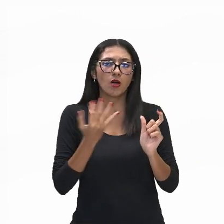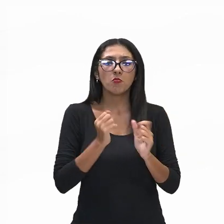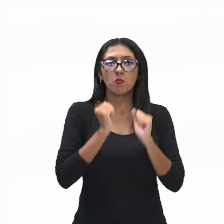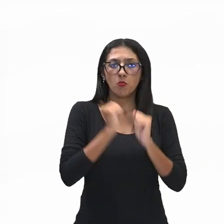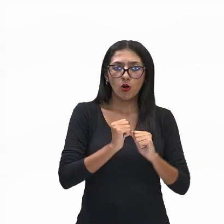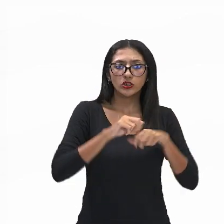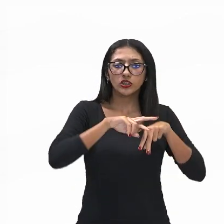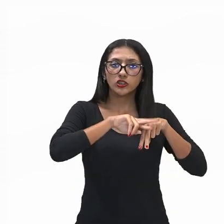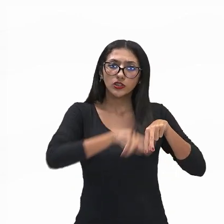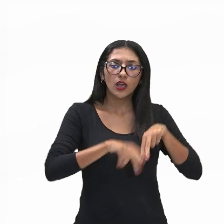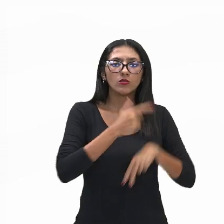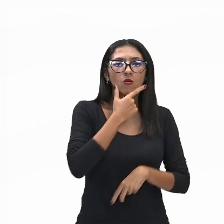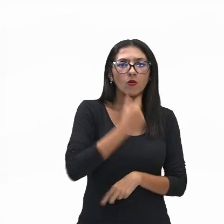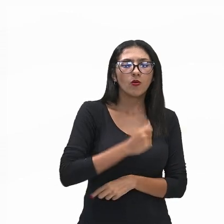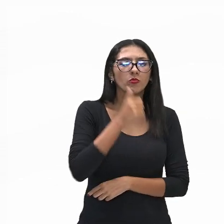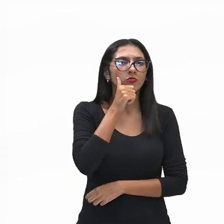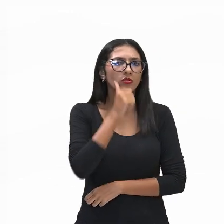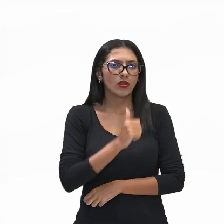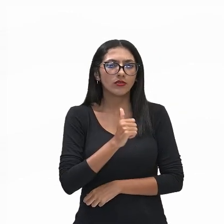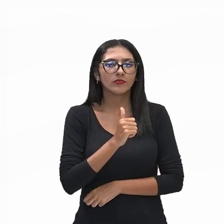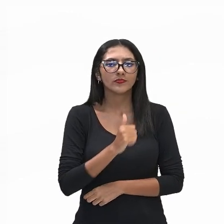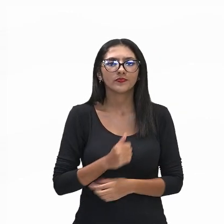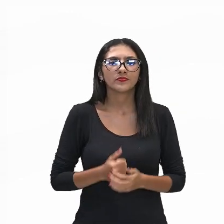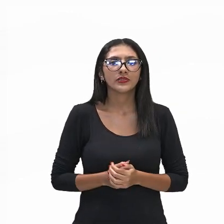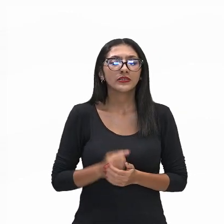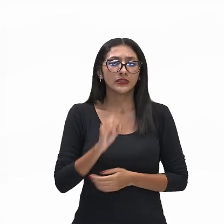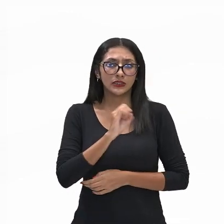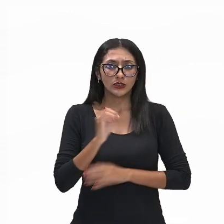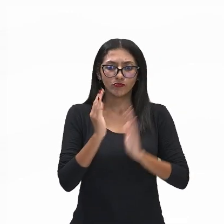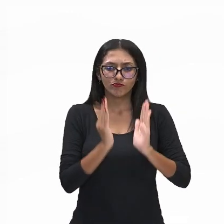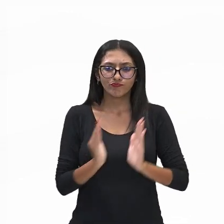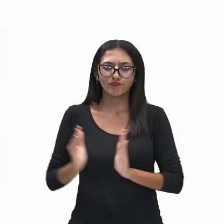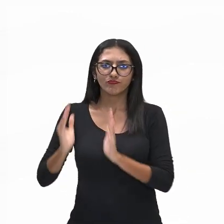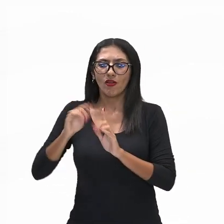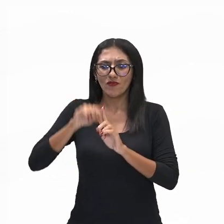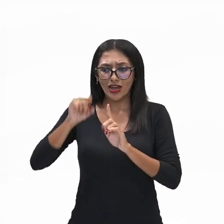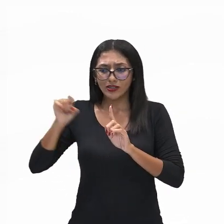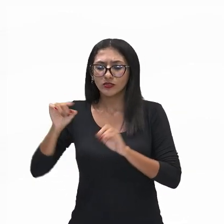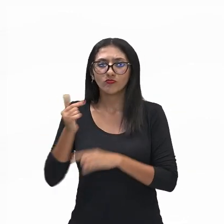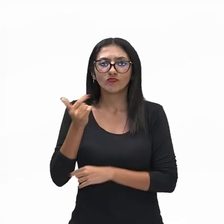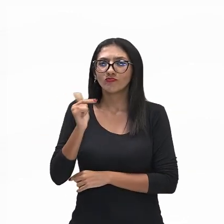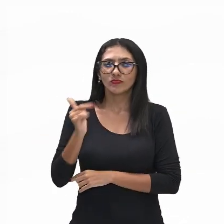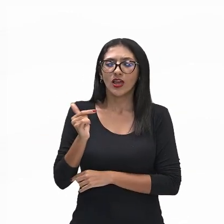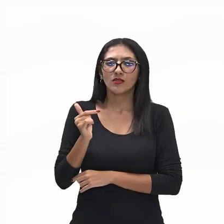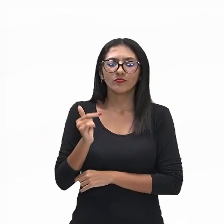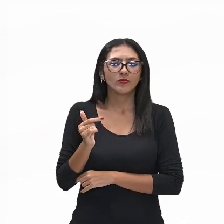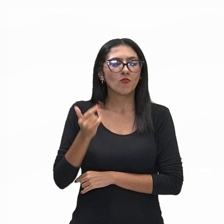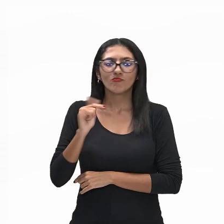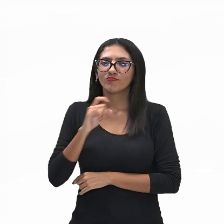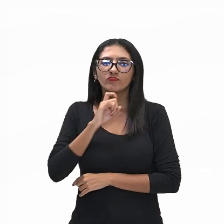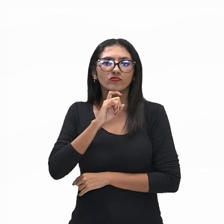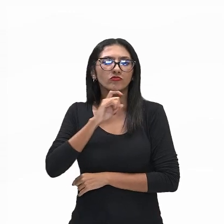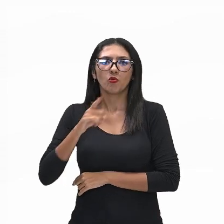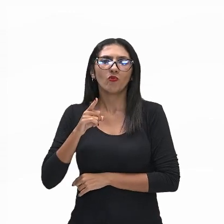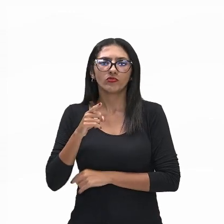masculino, podem ir para o feminino. Quando eu falo que eles são invariáveis, é porque de fato eles não vão para o feminino, não